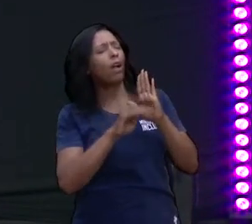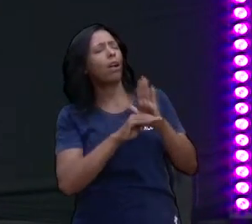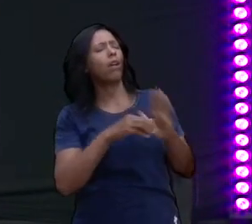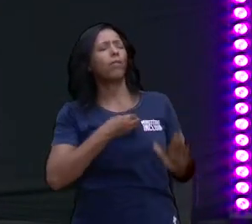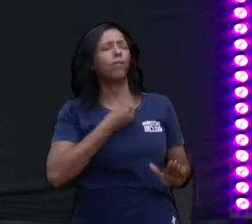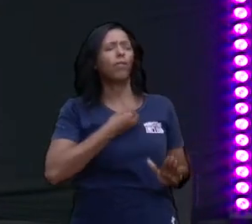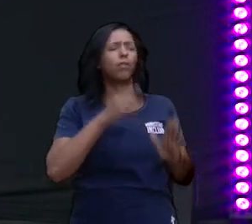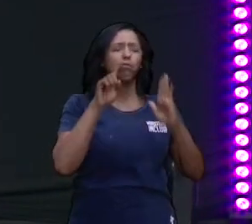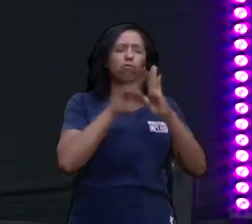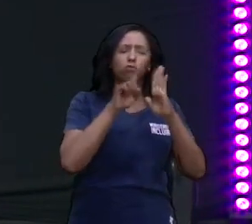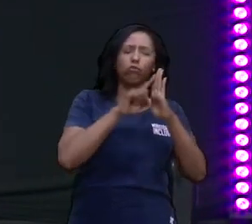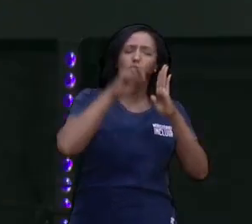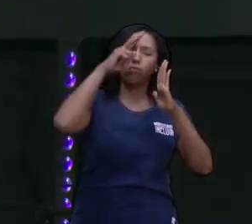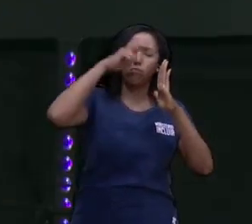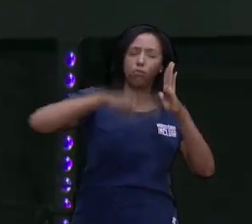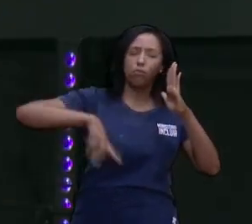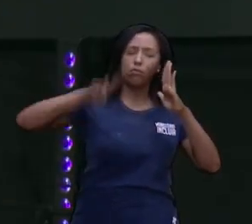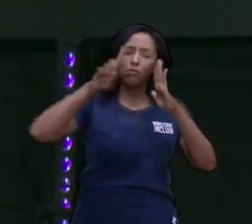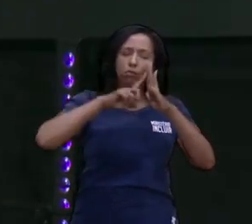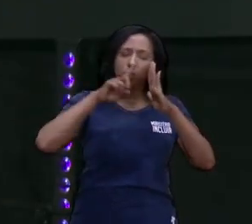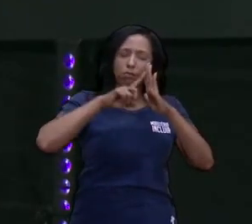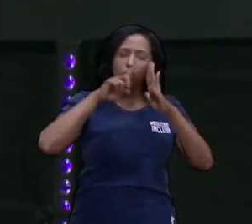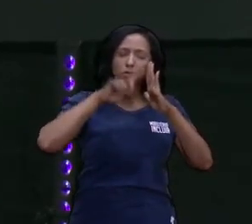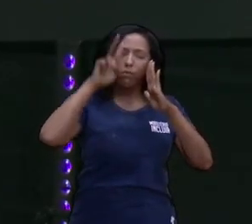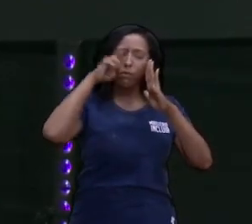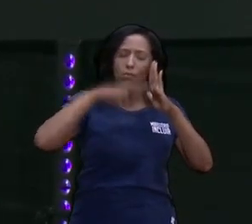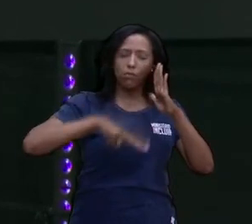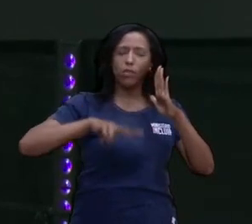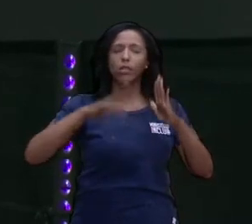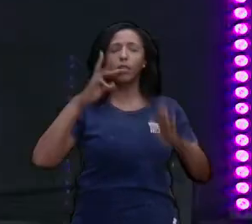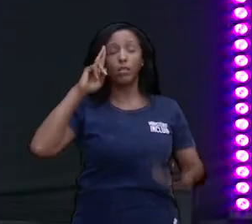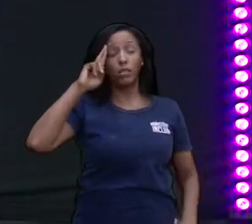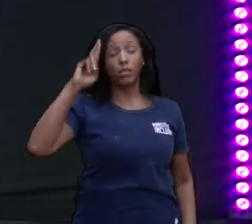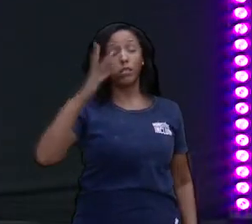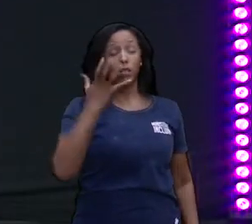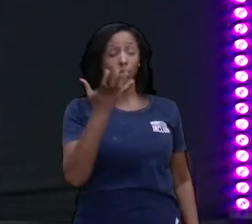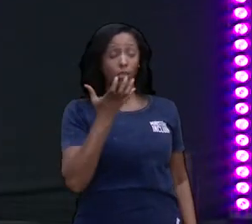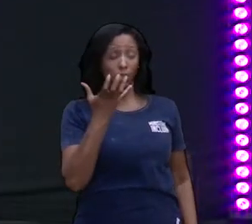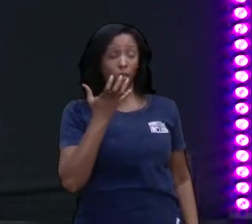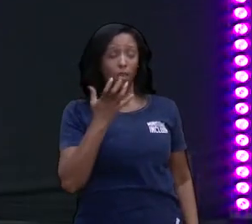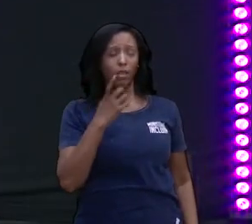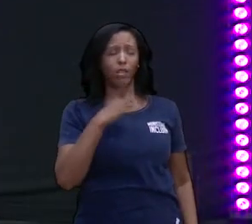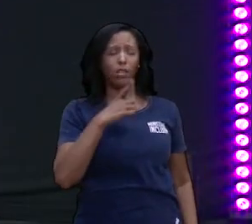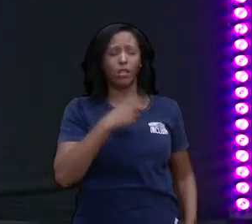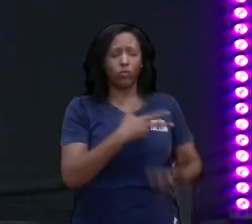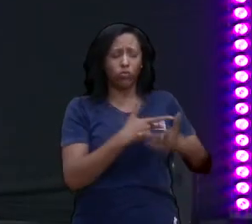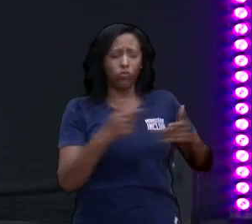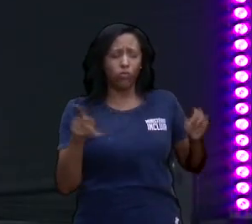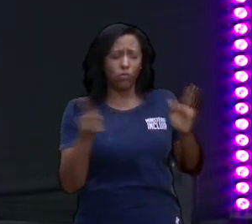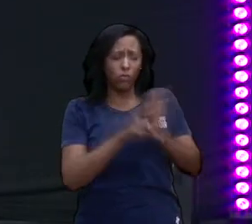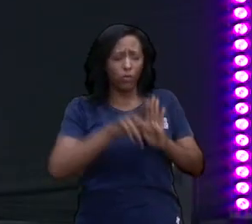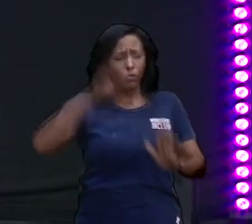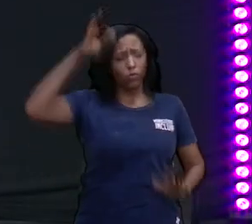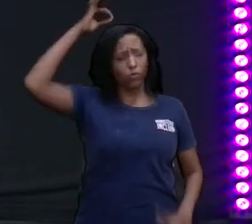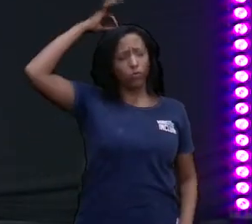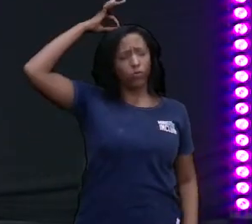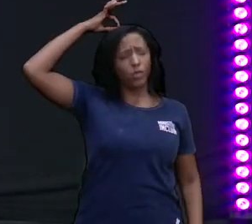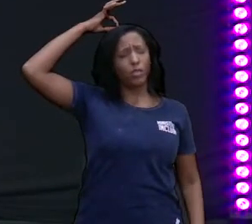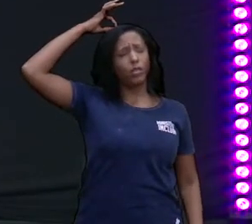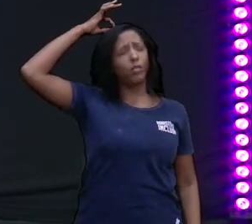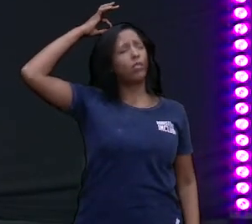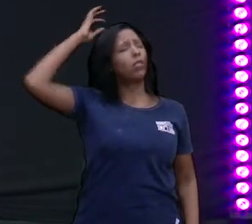eu entendi isso Senhor eu quero usar as armas em quais que a tua palavra me dá Senhor